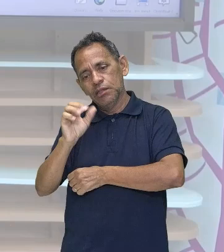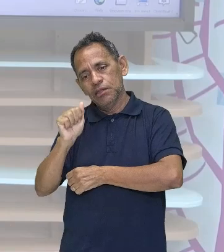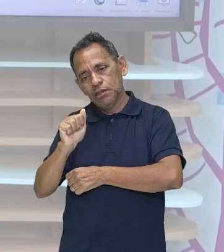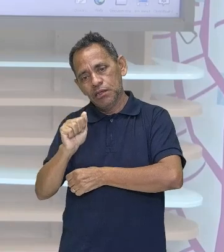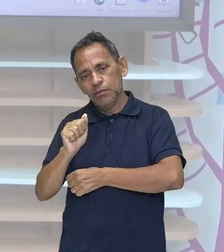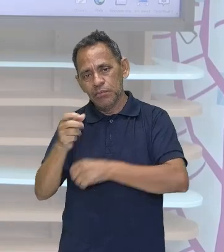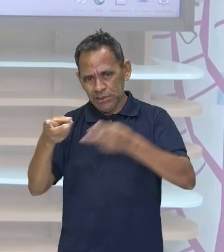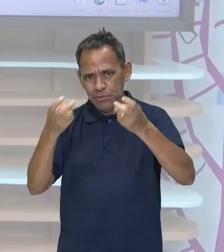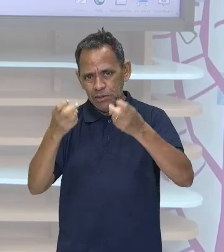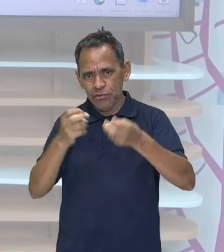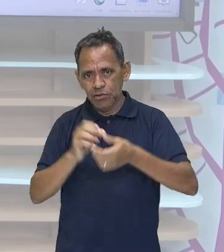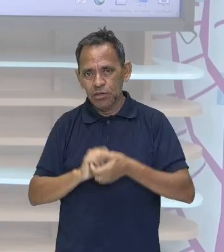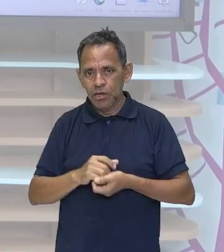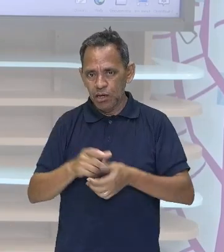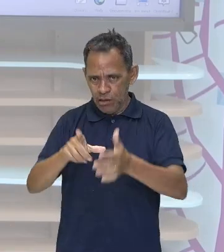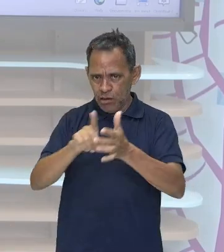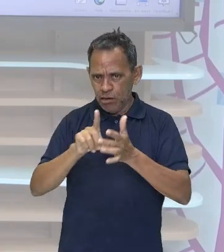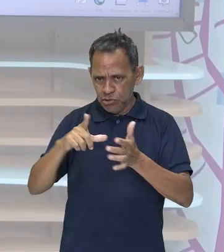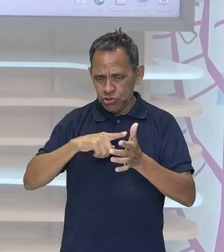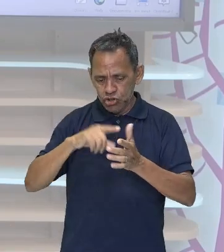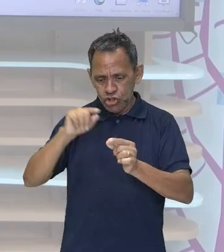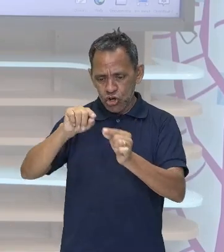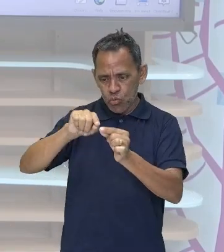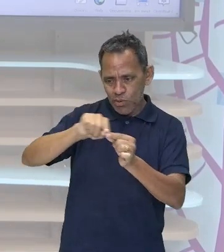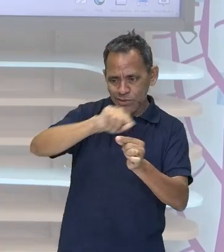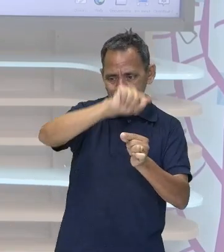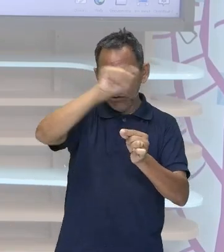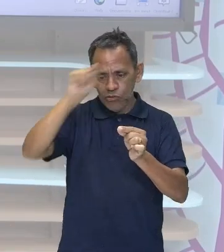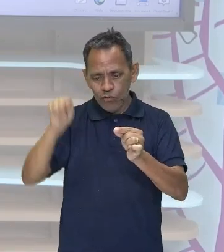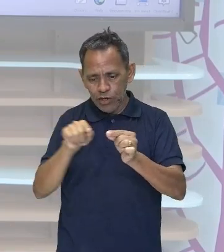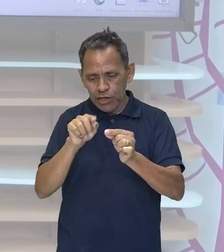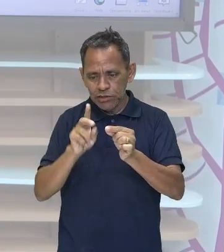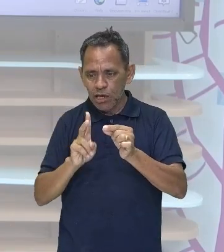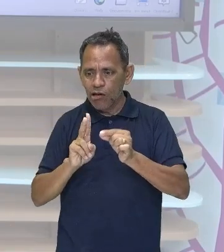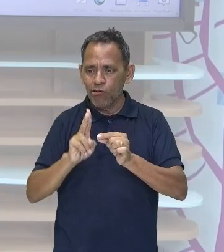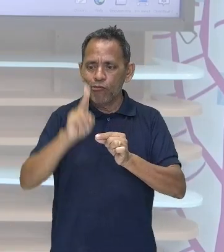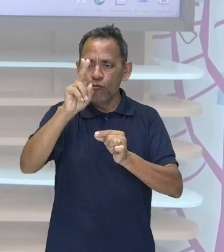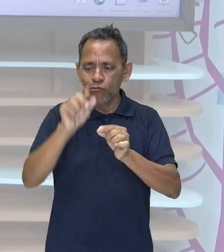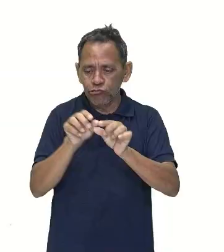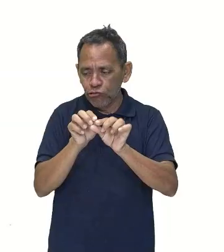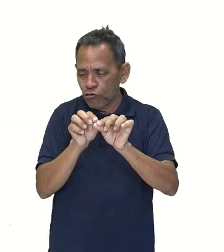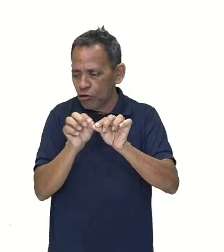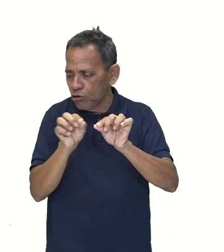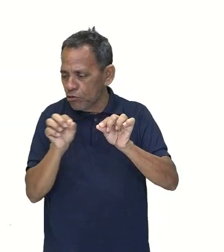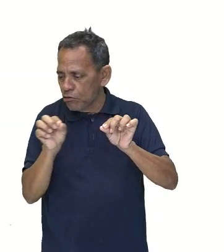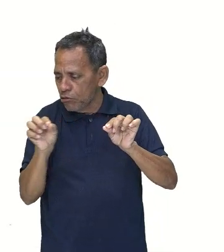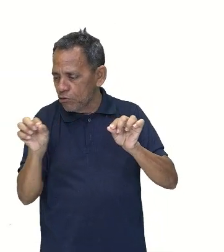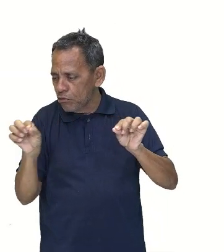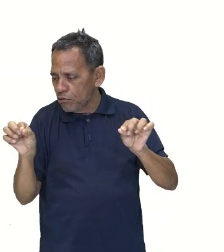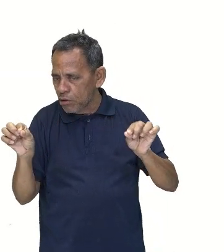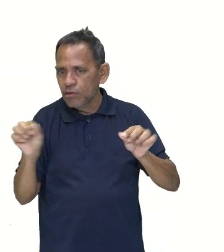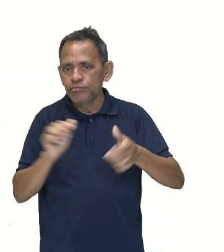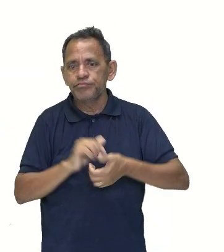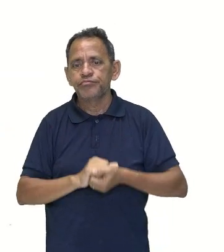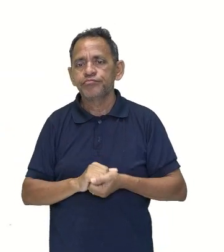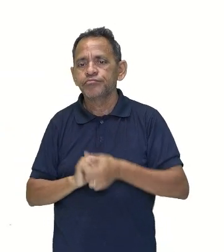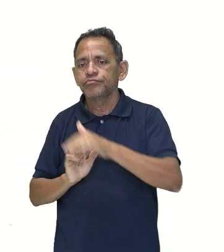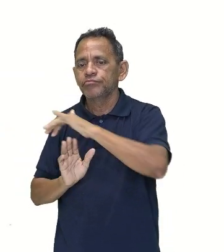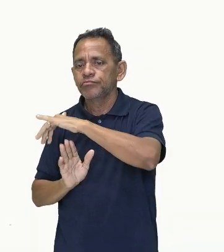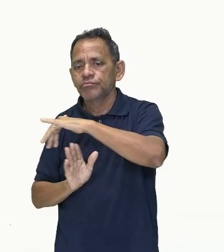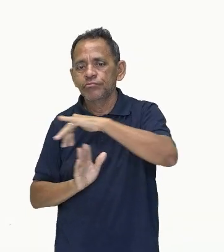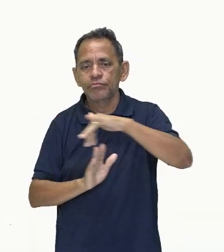circunferência, a gente obtém uma reta, tá bom? Fechado? Vamos para a próxima agora? Temos aí mais